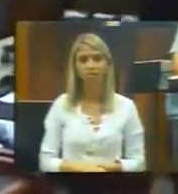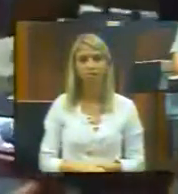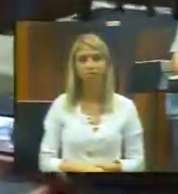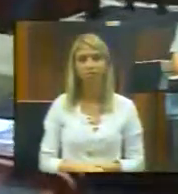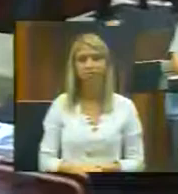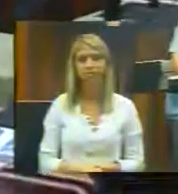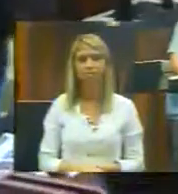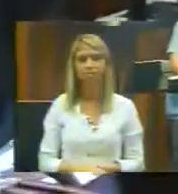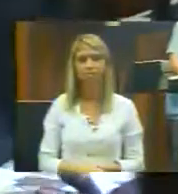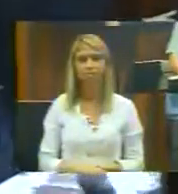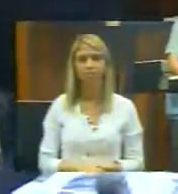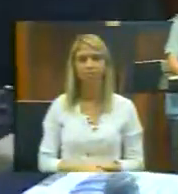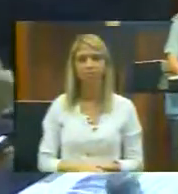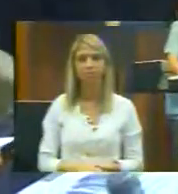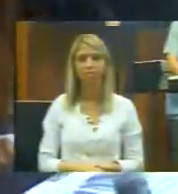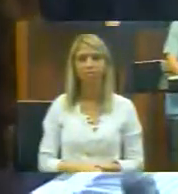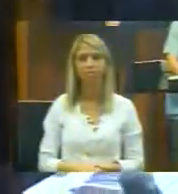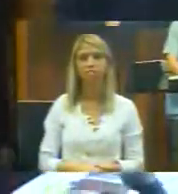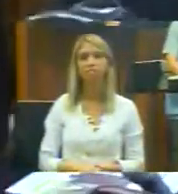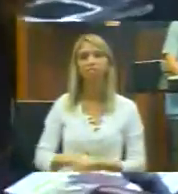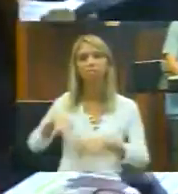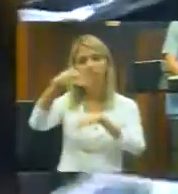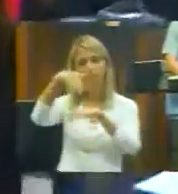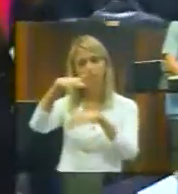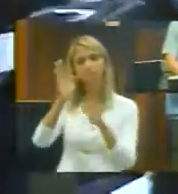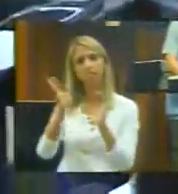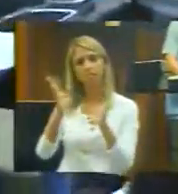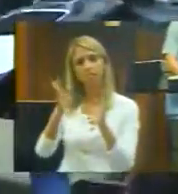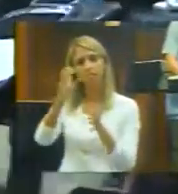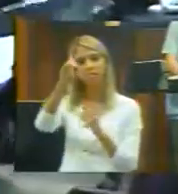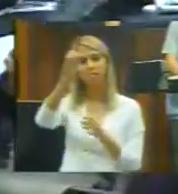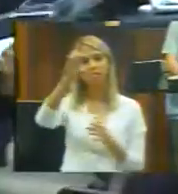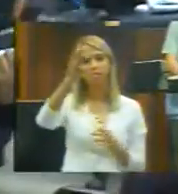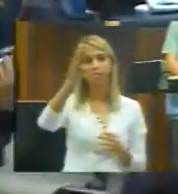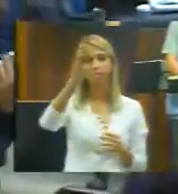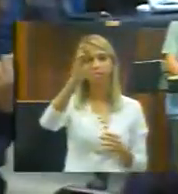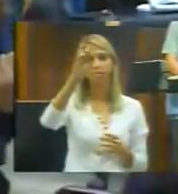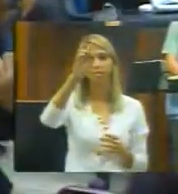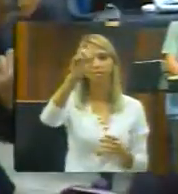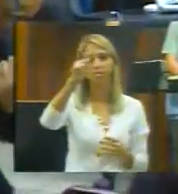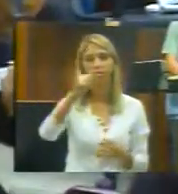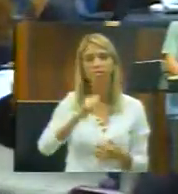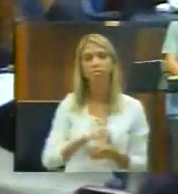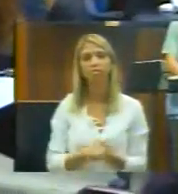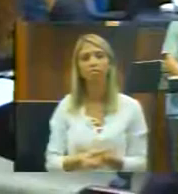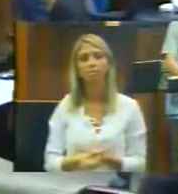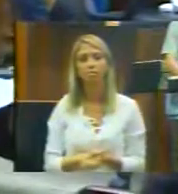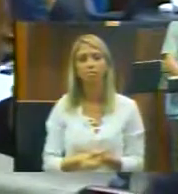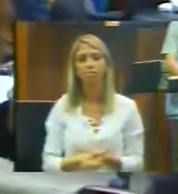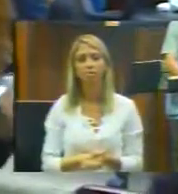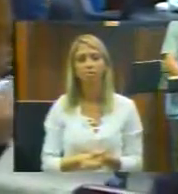Tá. Deputada Débora já está aqui presente. Deputado Gabriel Almeida aqui também.